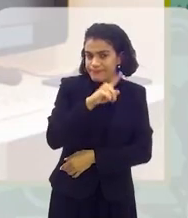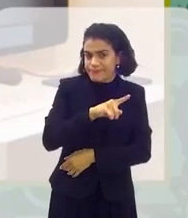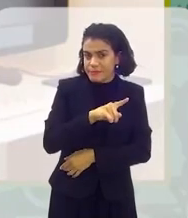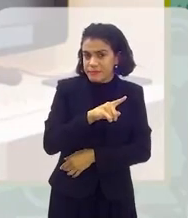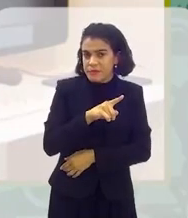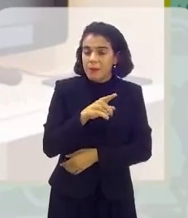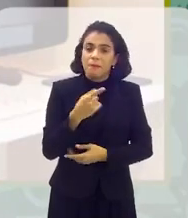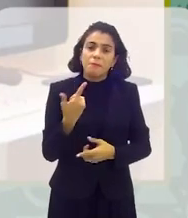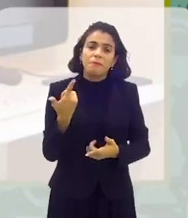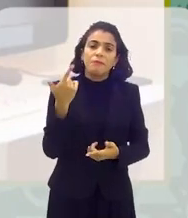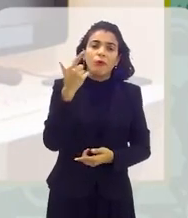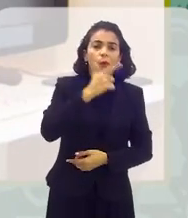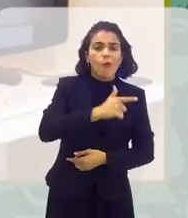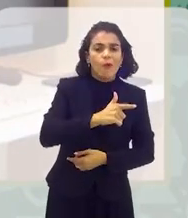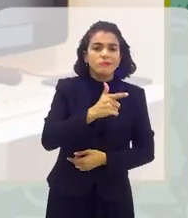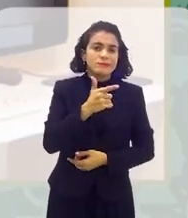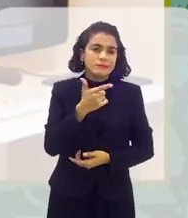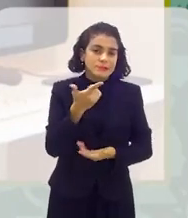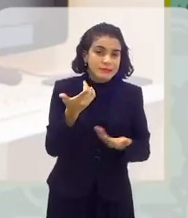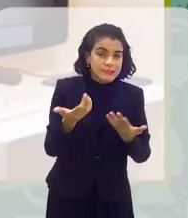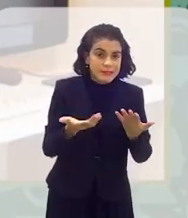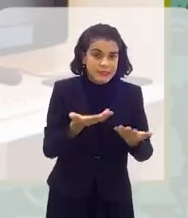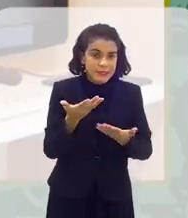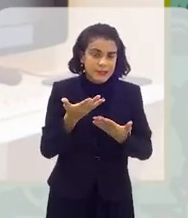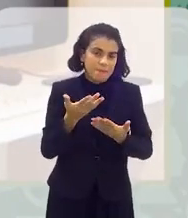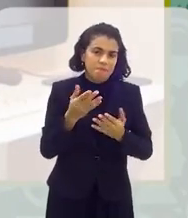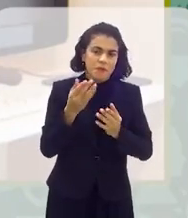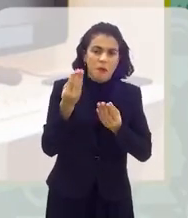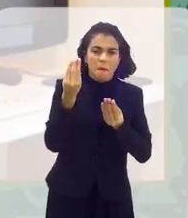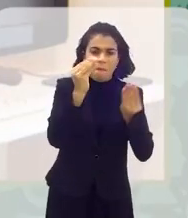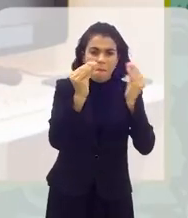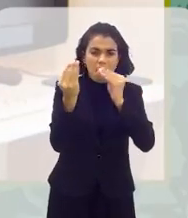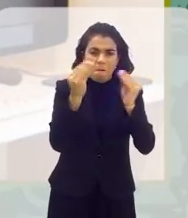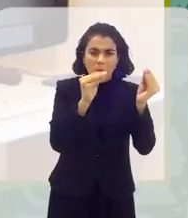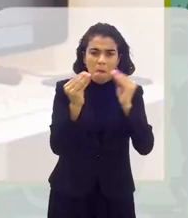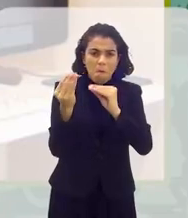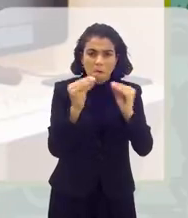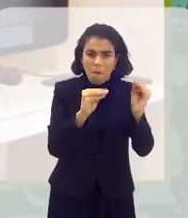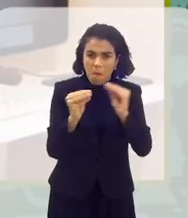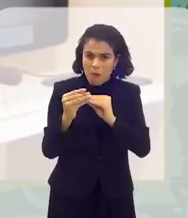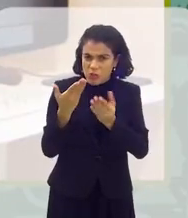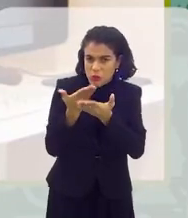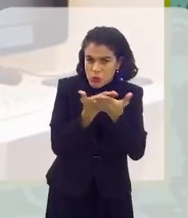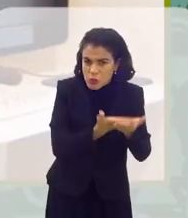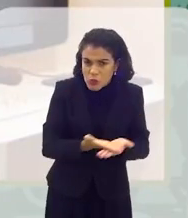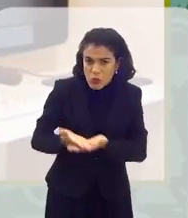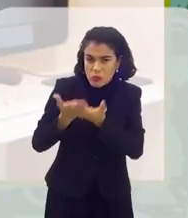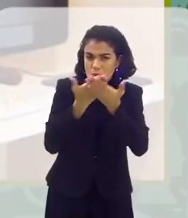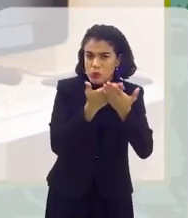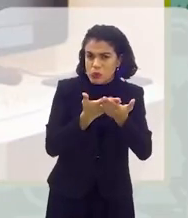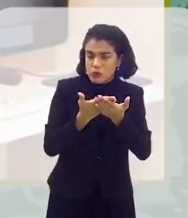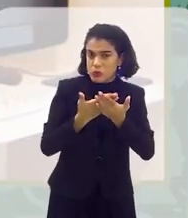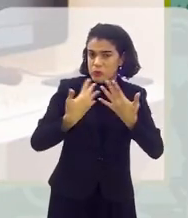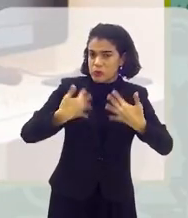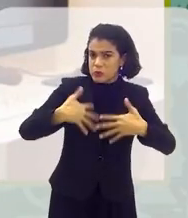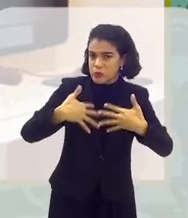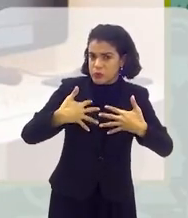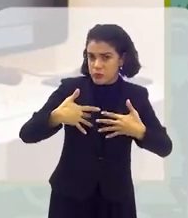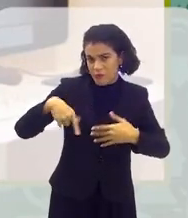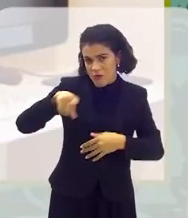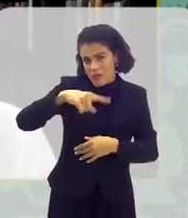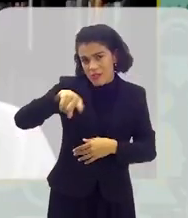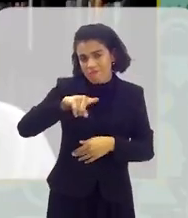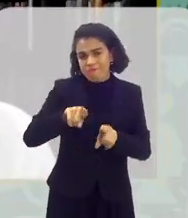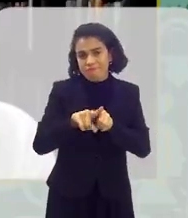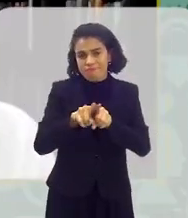obviamente para chegar nesse nesse na programação final há muito estudo envolvido né Por parte de vocês